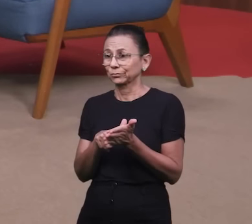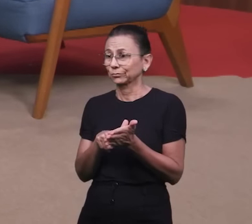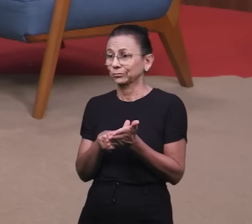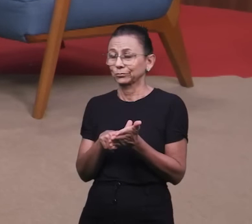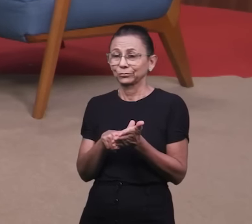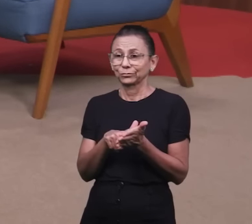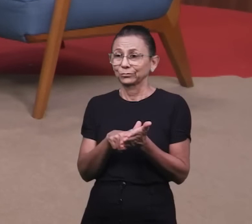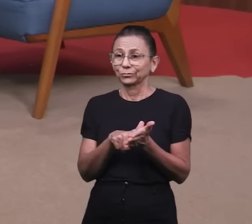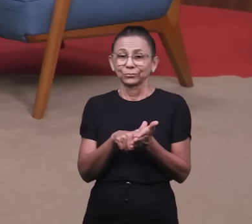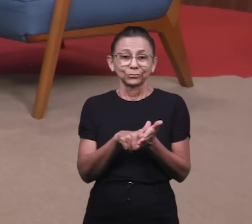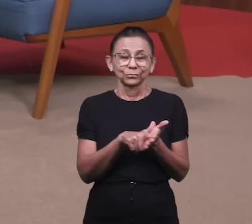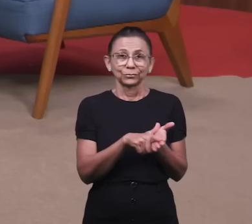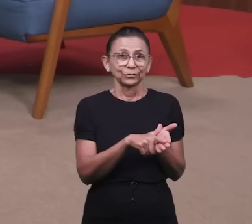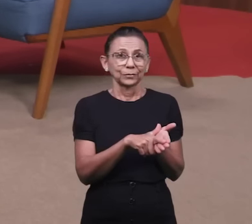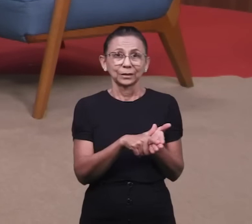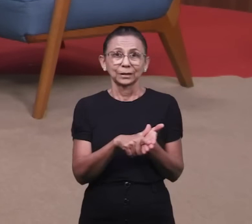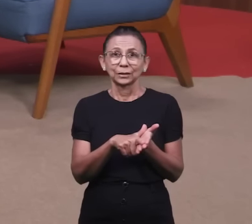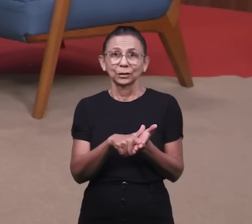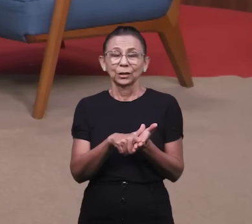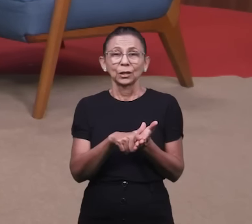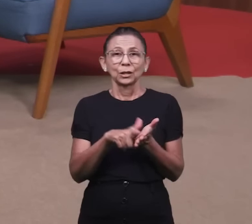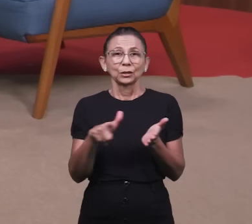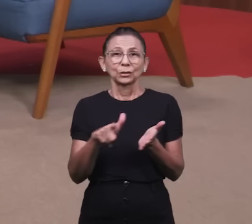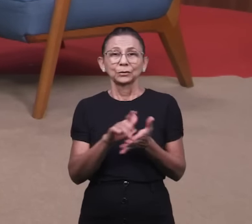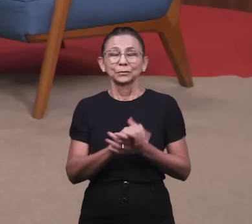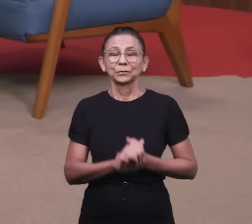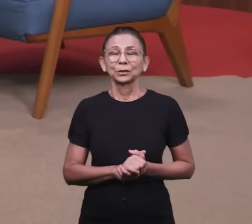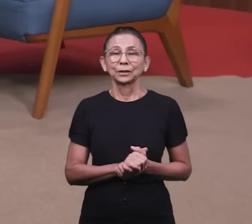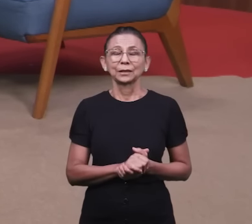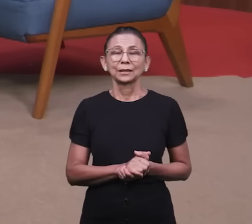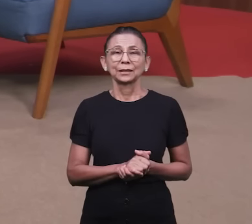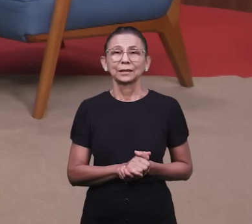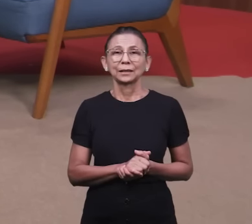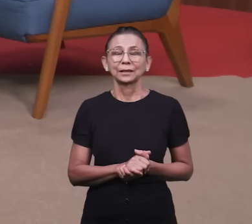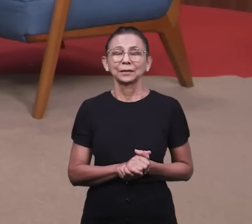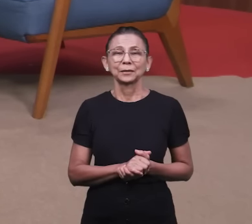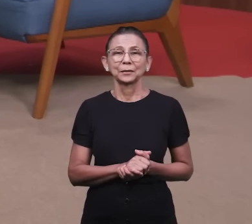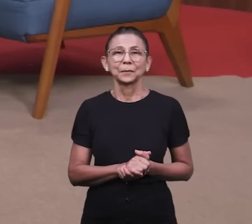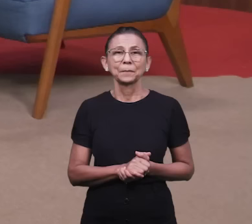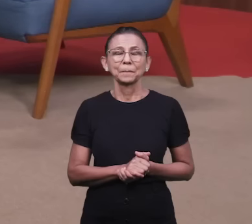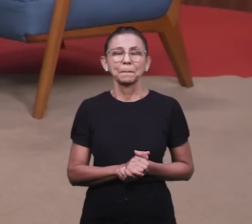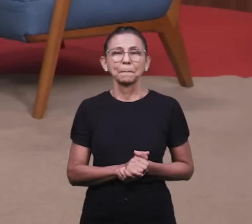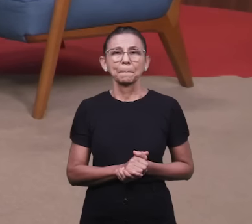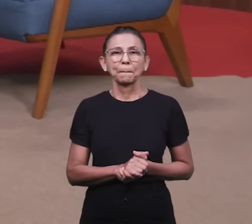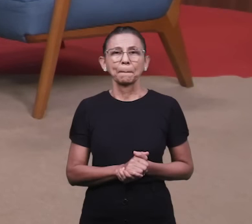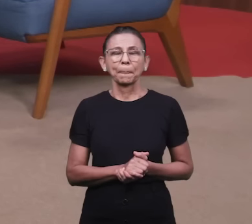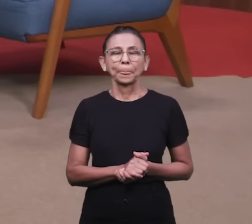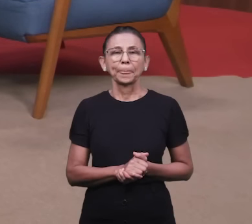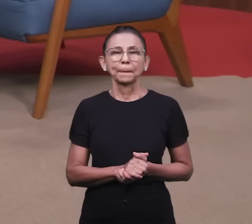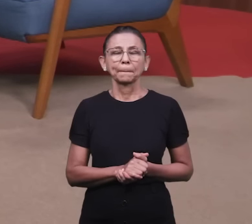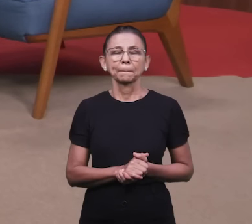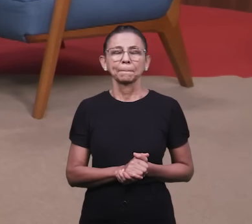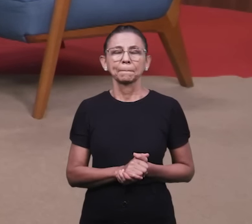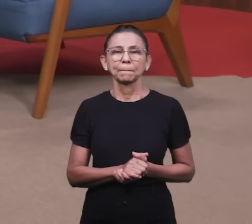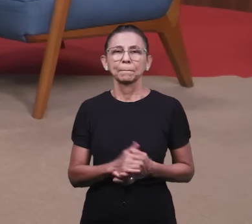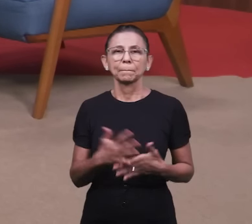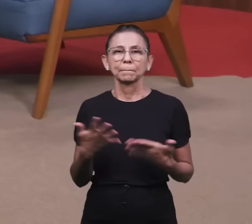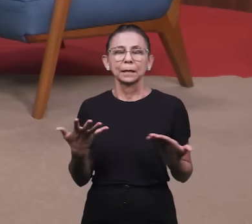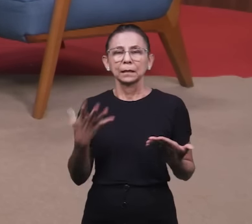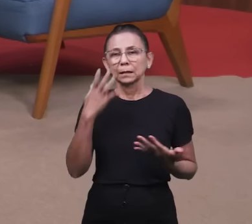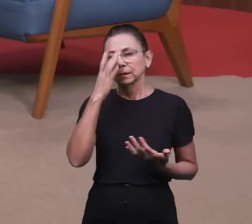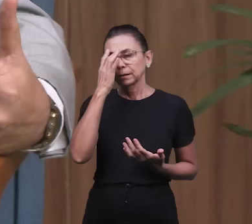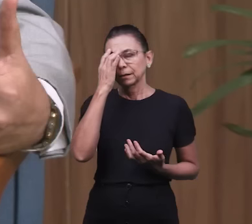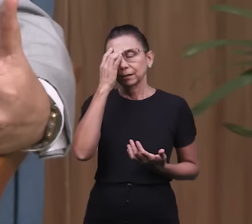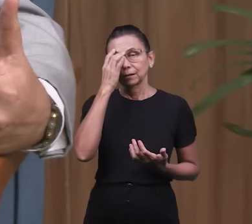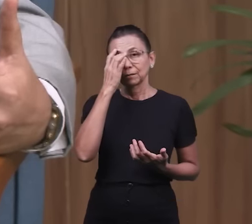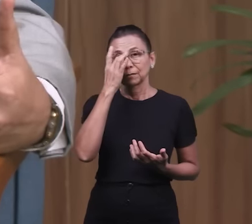desatualizados que vai sair amanhã nós já sabemos vamos lá quando esse essa